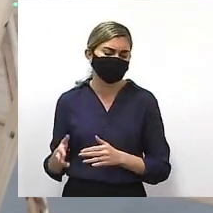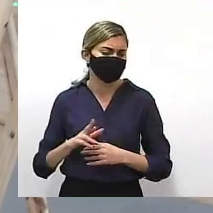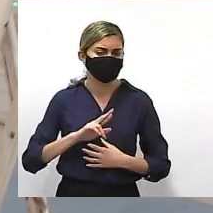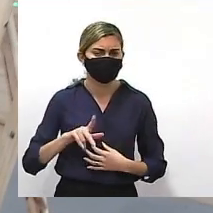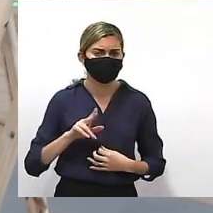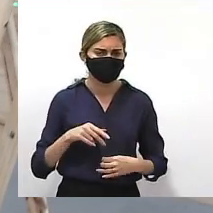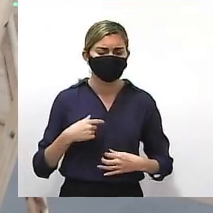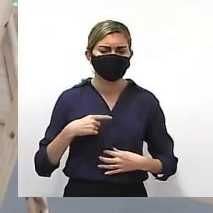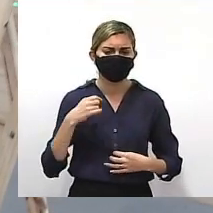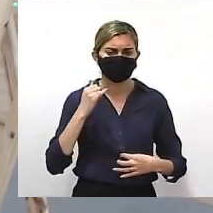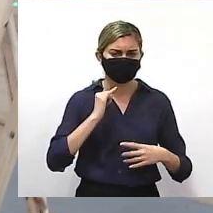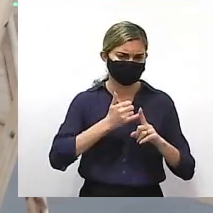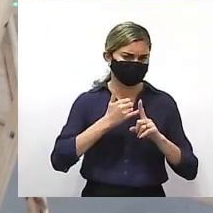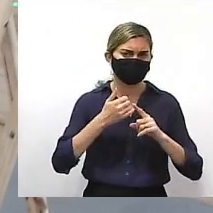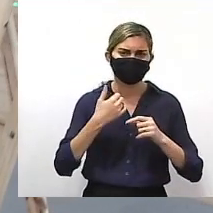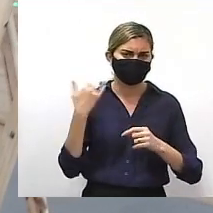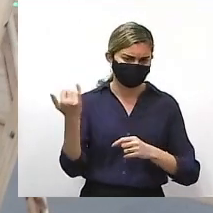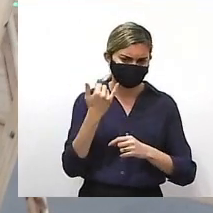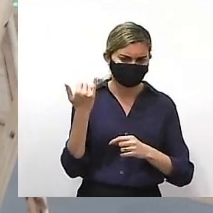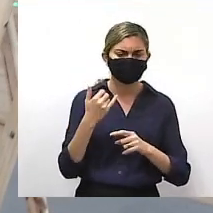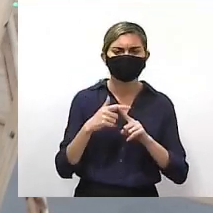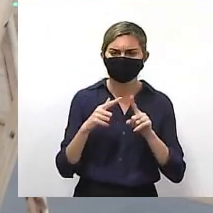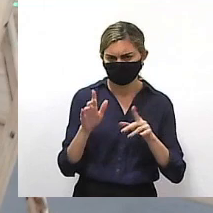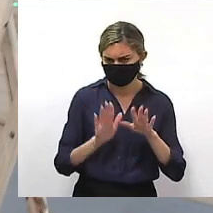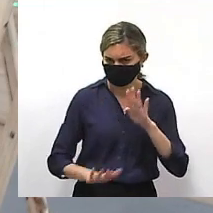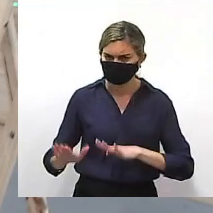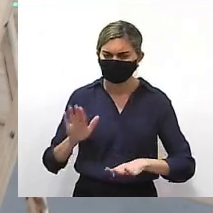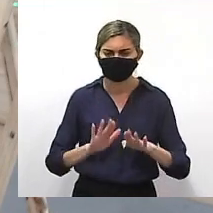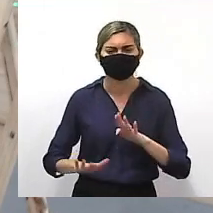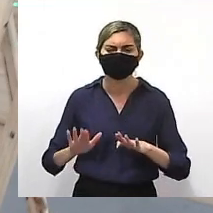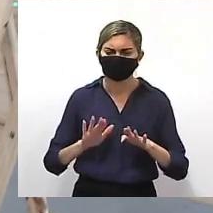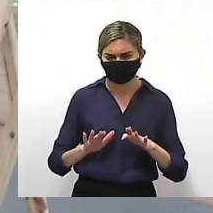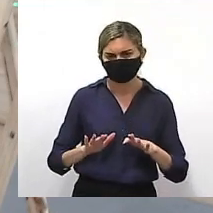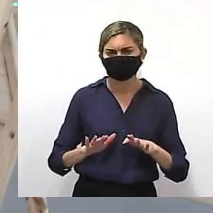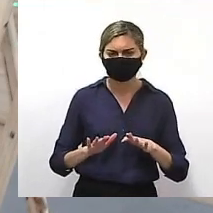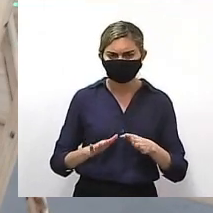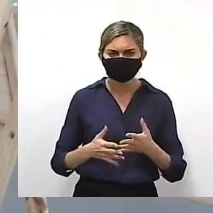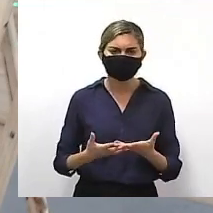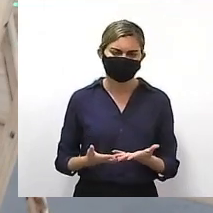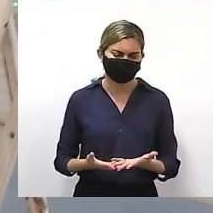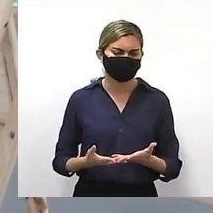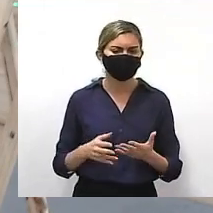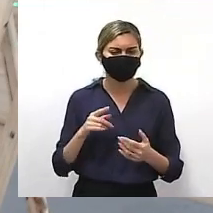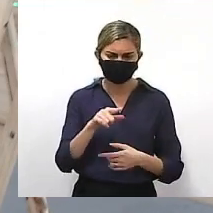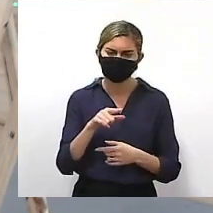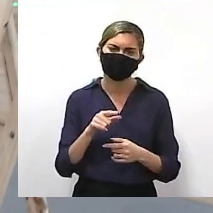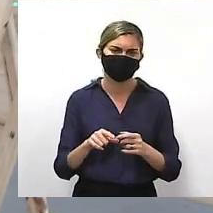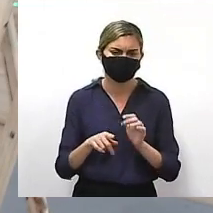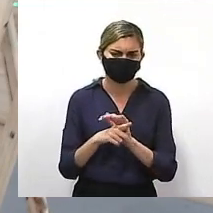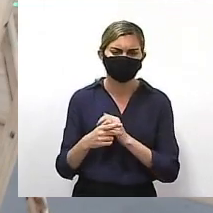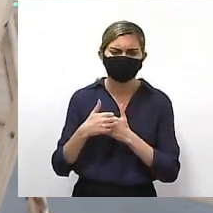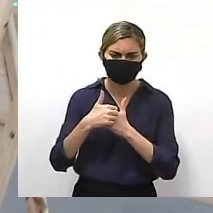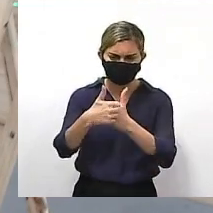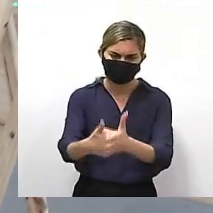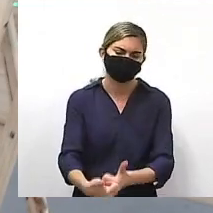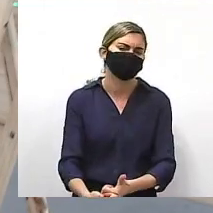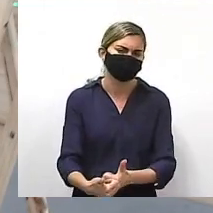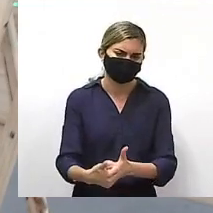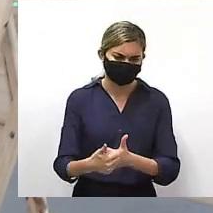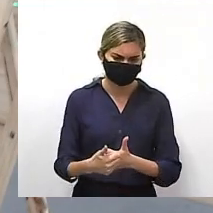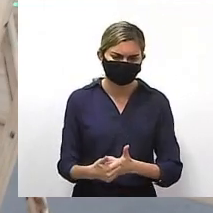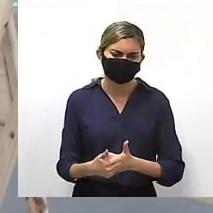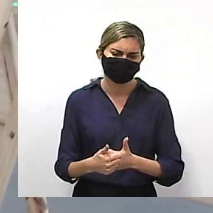não que a narrativa de Ana não seja importante, muito cuidado, muito pelo contrário, ela foi